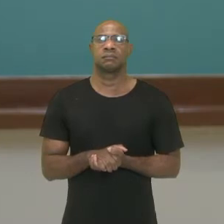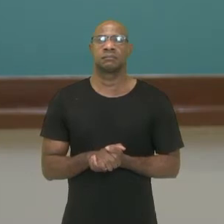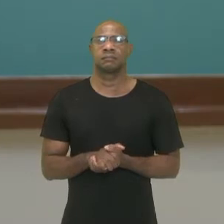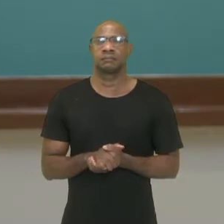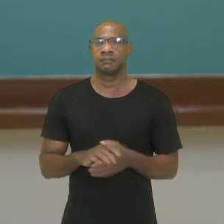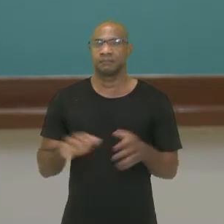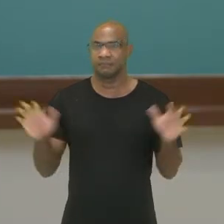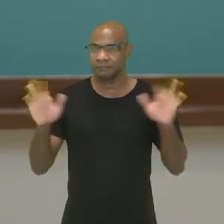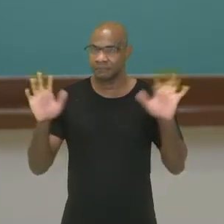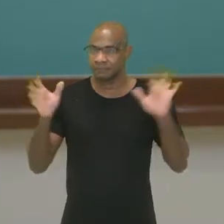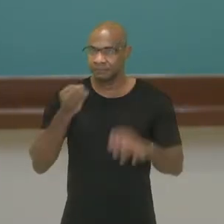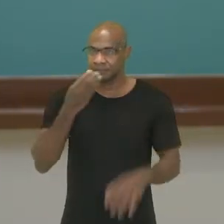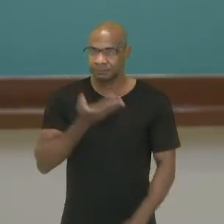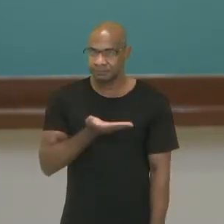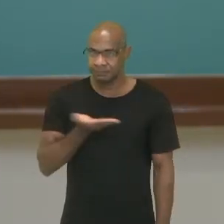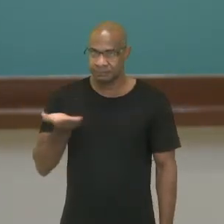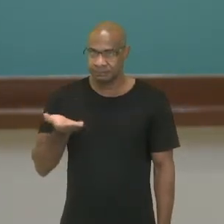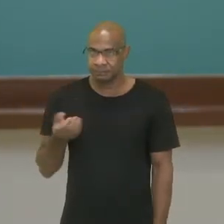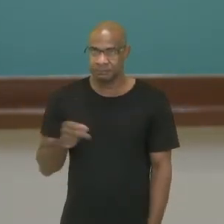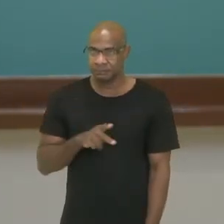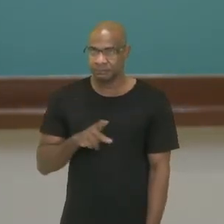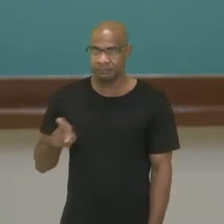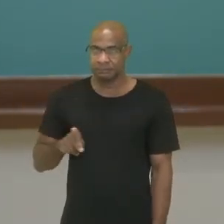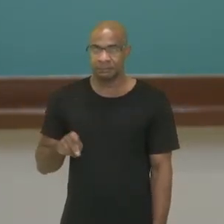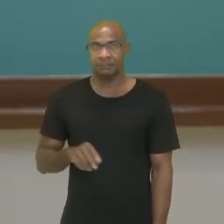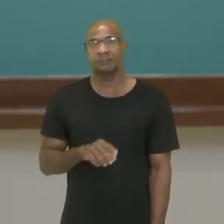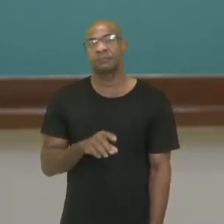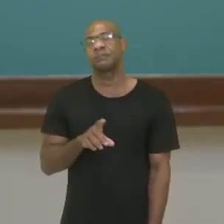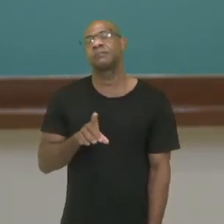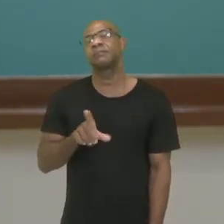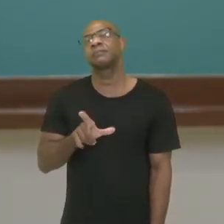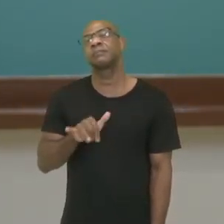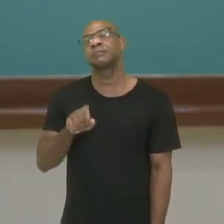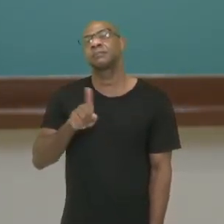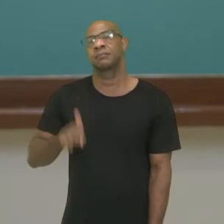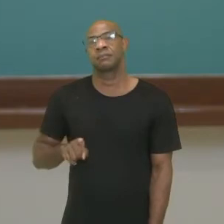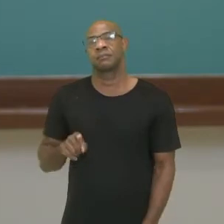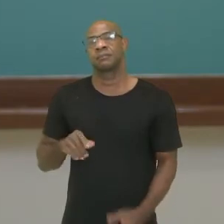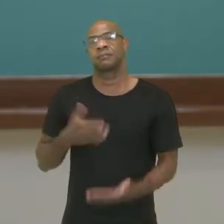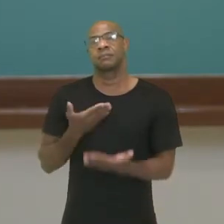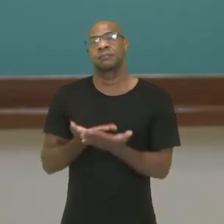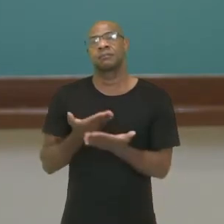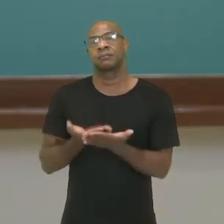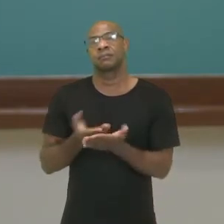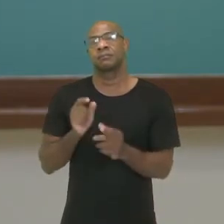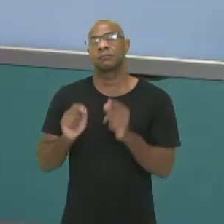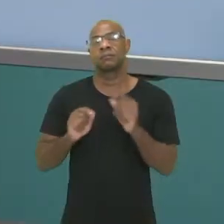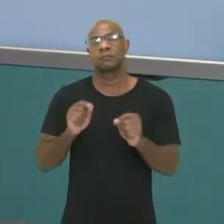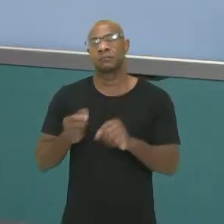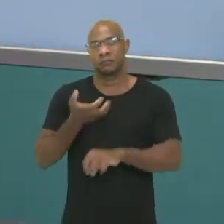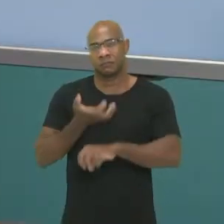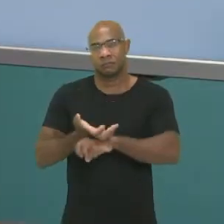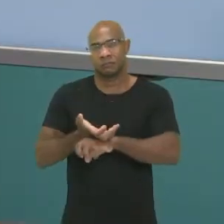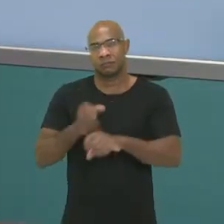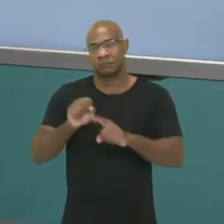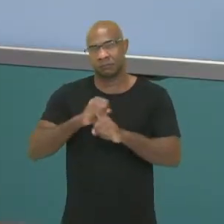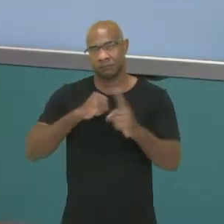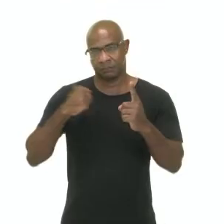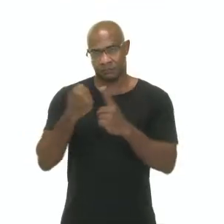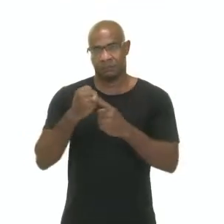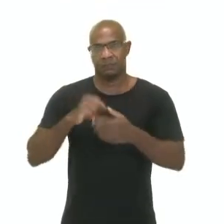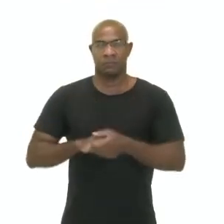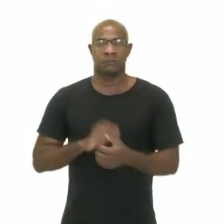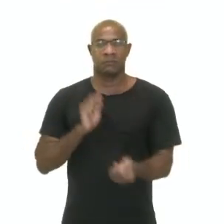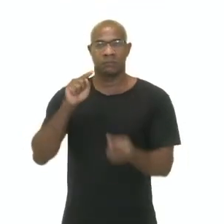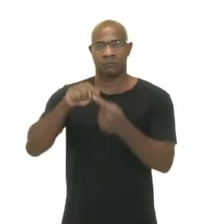E aí, pessoal, beleza? Professor Demetrio na área para mais uma aula de Sociologia. O grande objetivo da aula de hoje